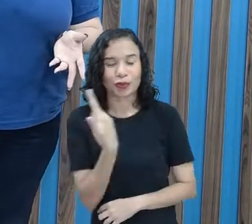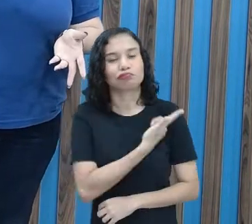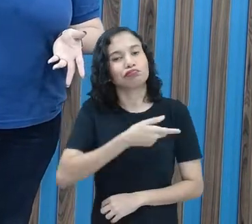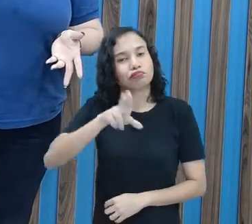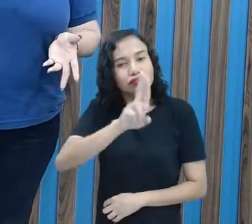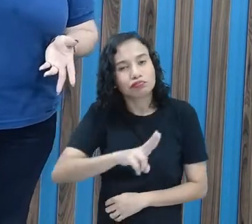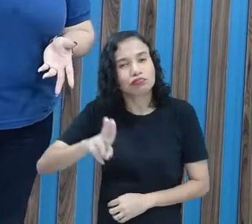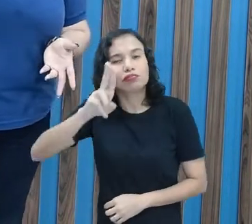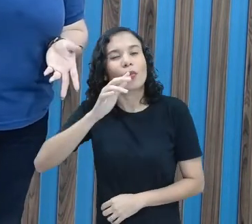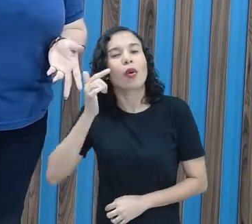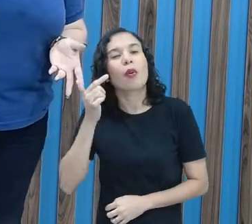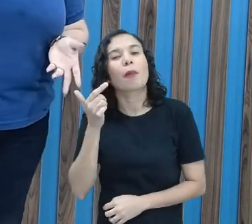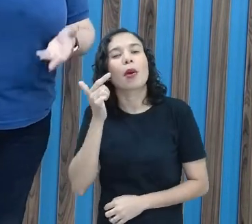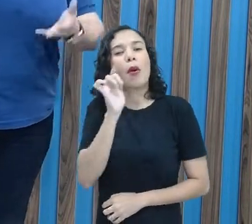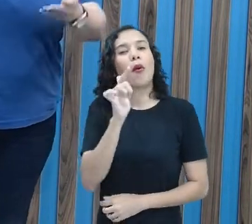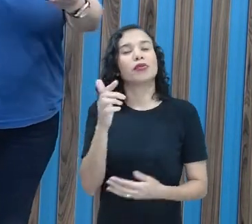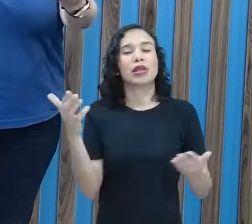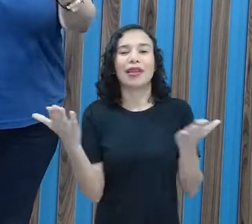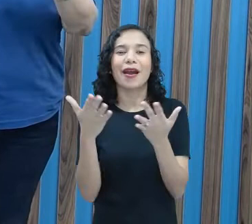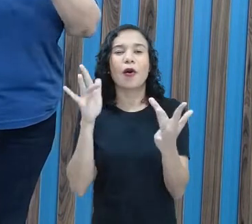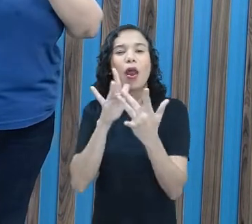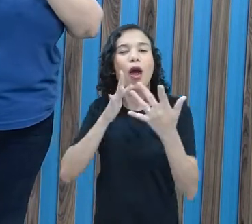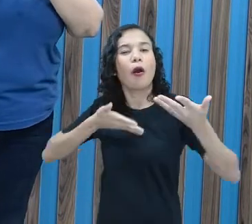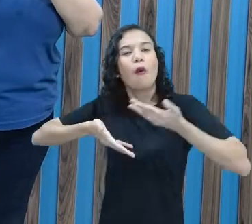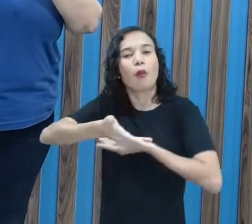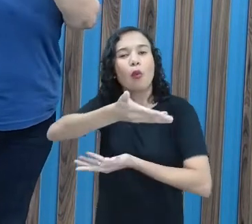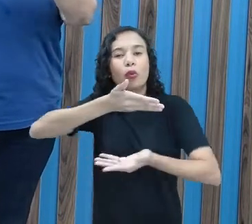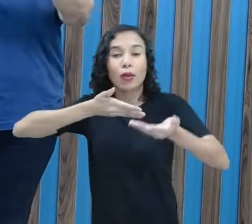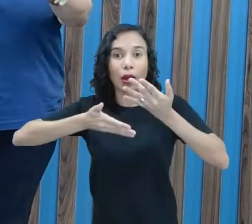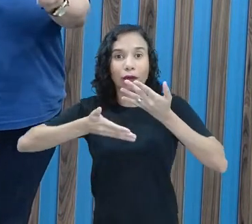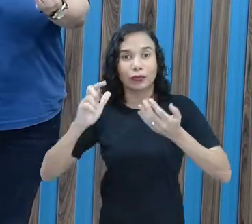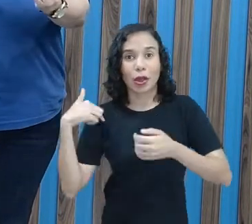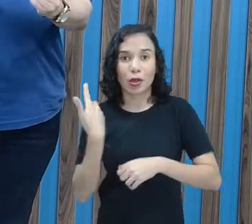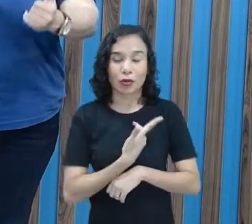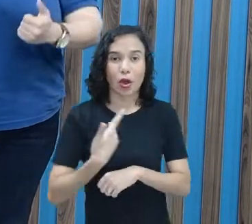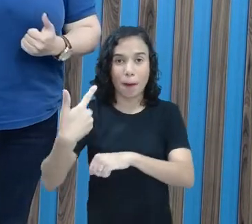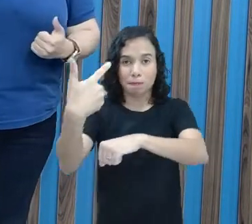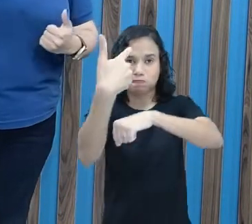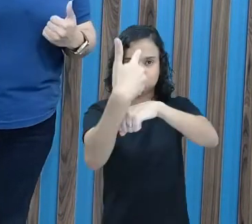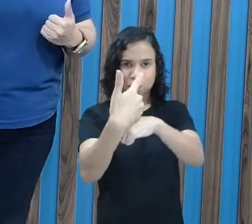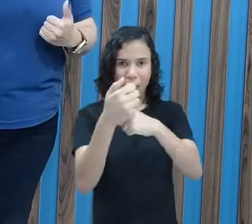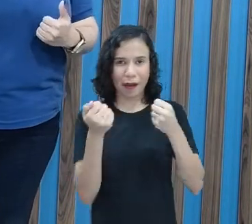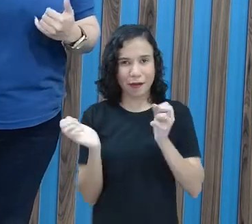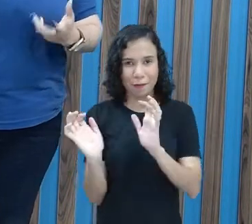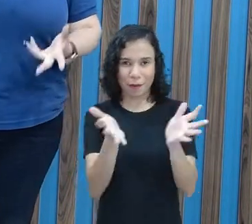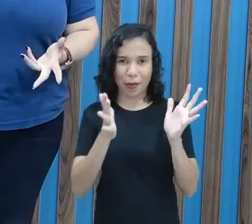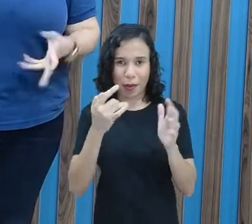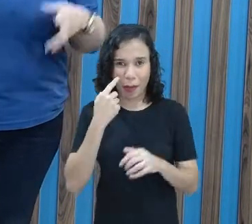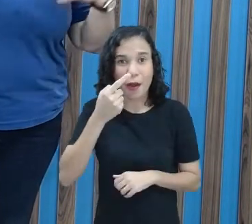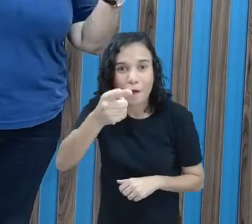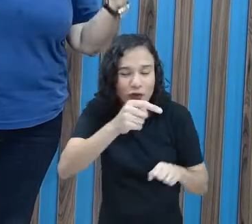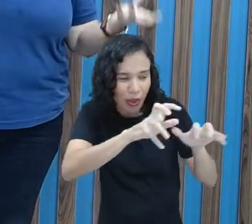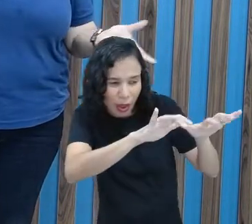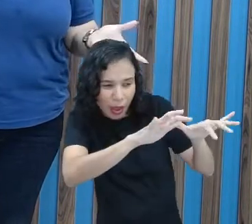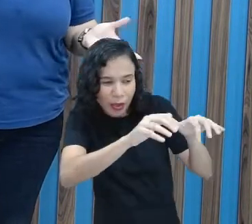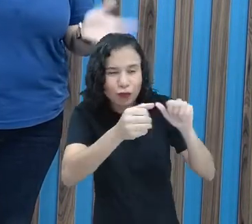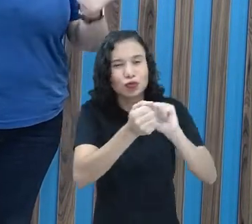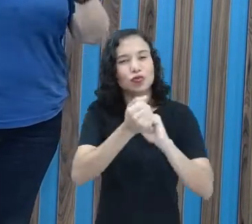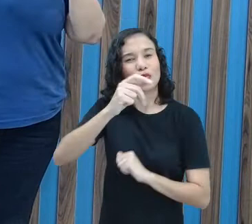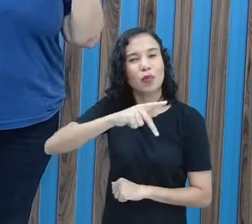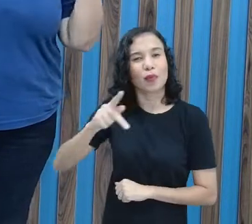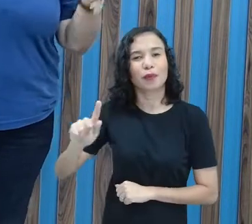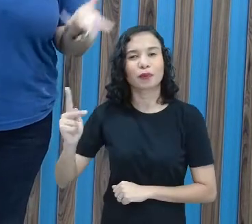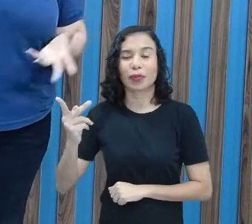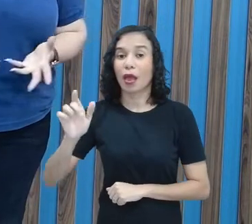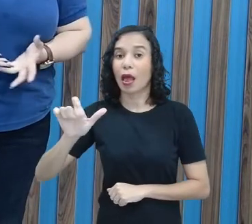faz conseguir interagir, né, na frente da câmera, eu aqui, vocês aí no chat com o professor Heleno e